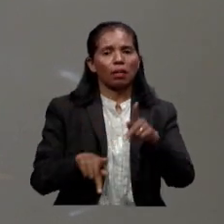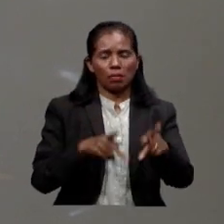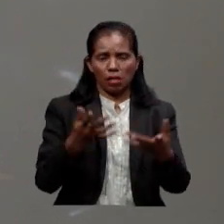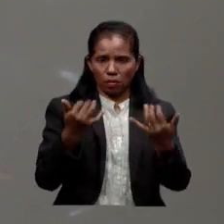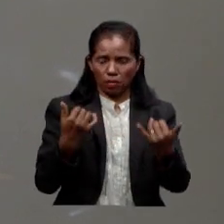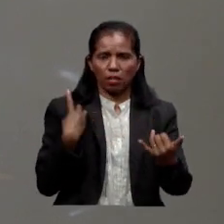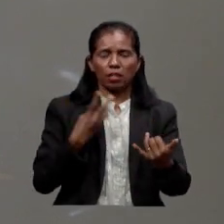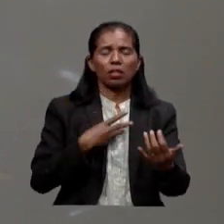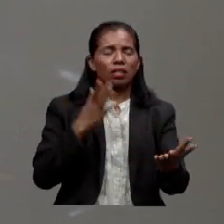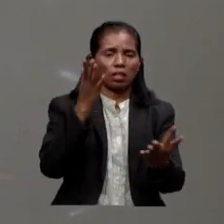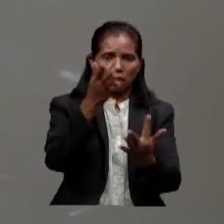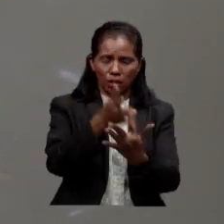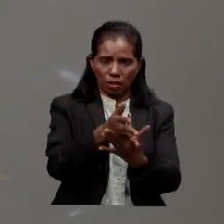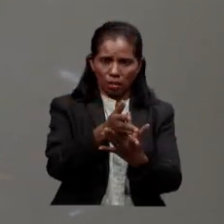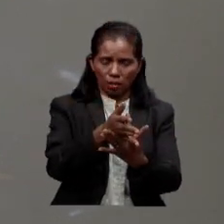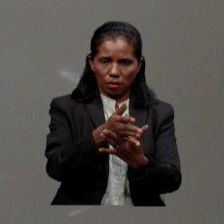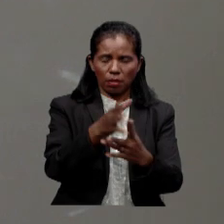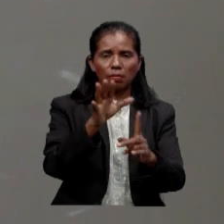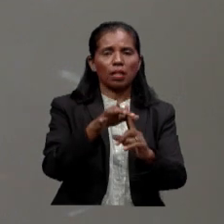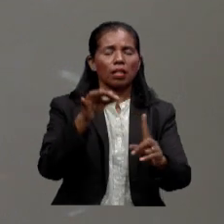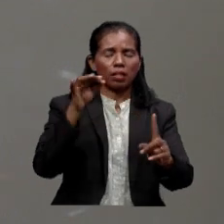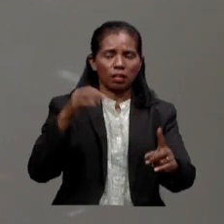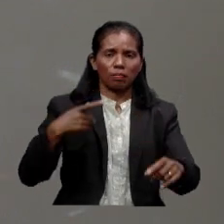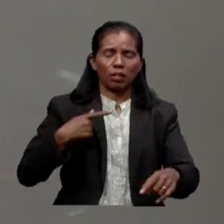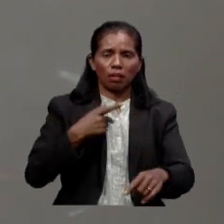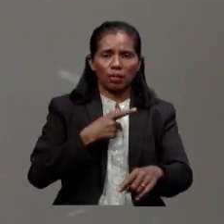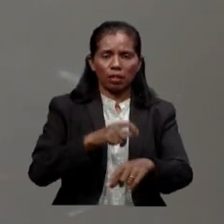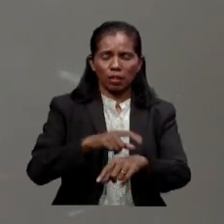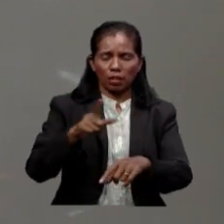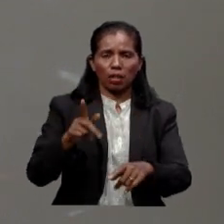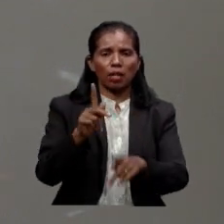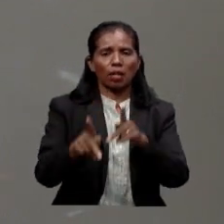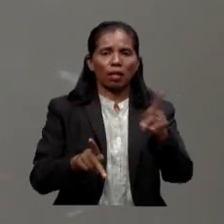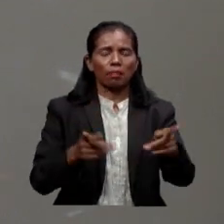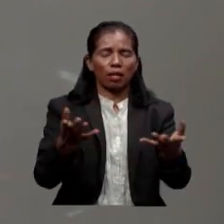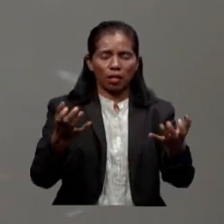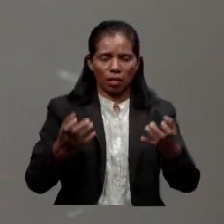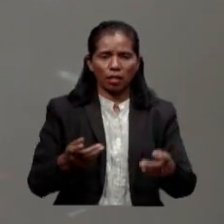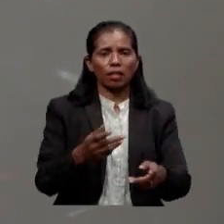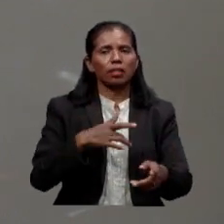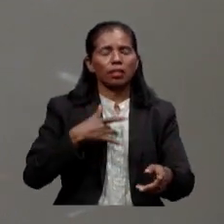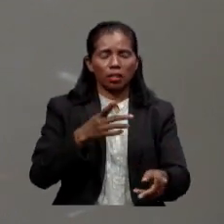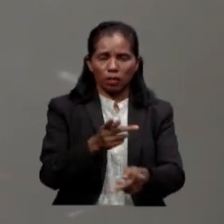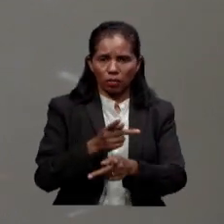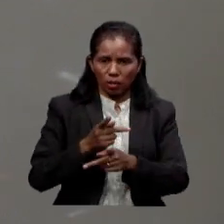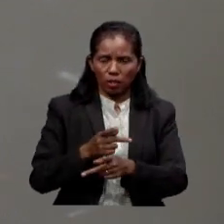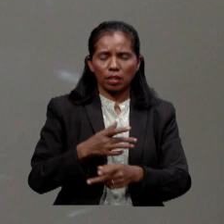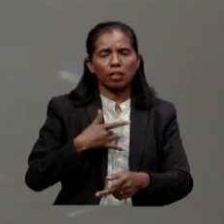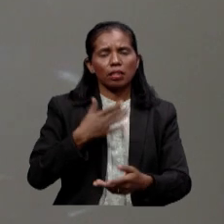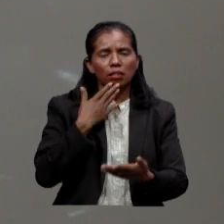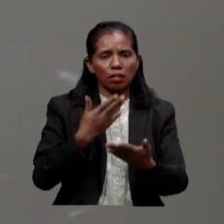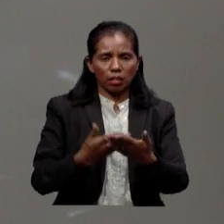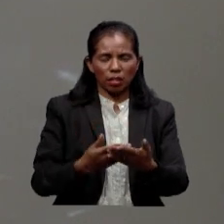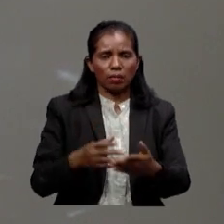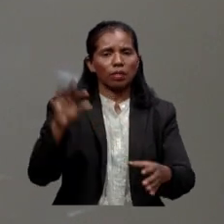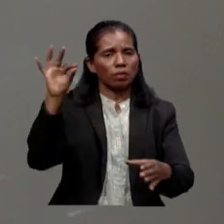tama ba eleição parlamentar, povo a cara que sente seguro a tu ba votação, ba expressa ho liberdade toma,